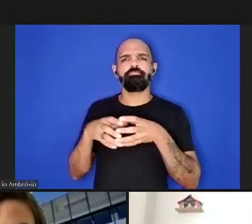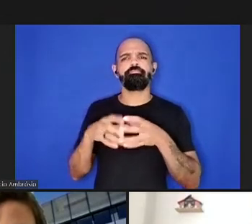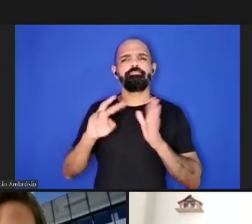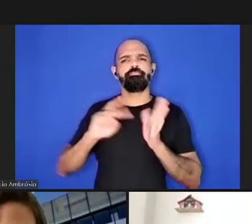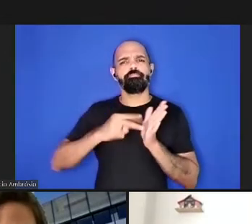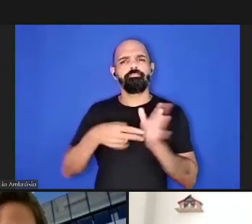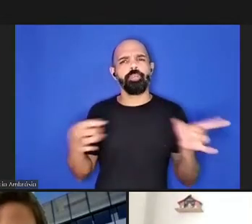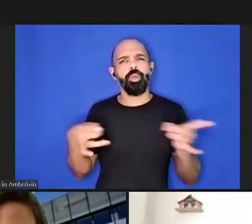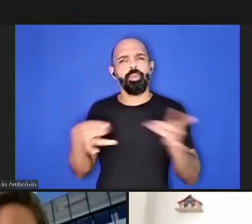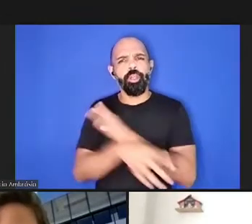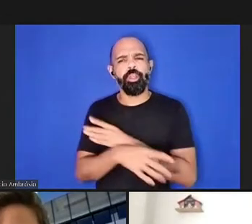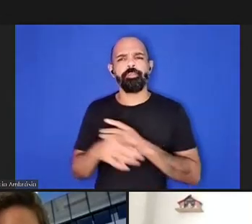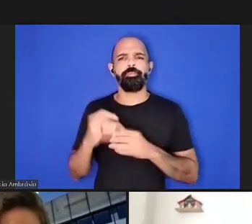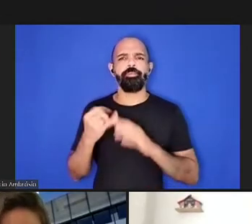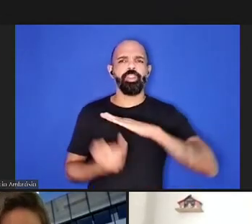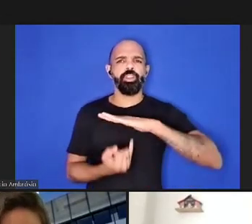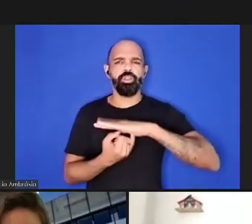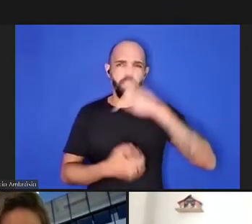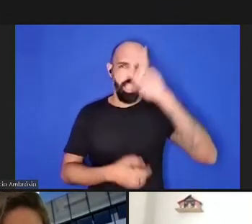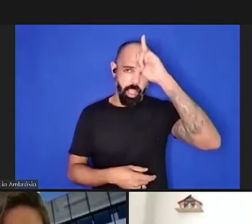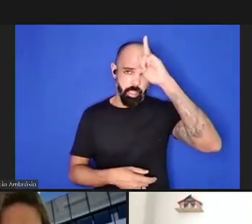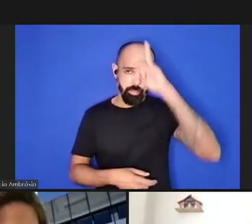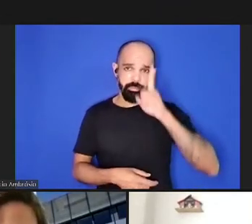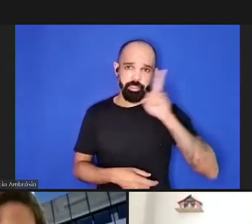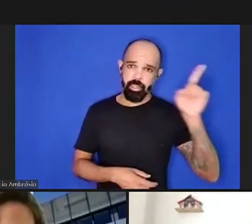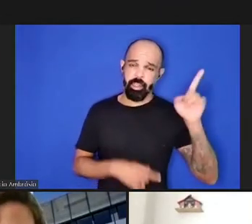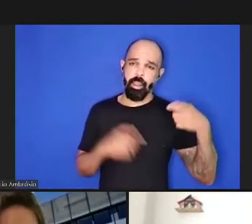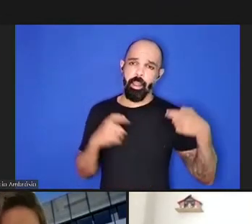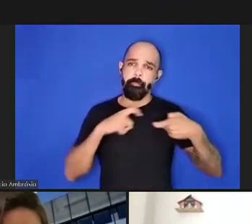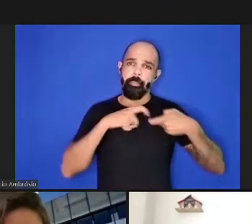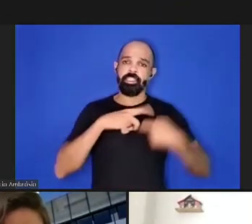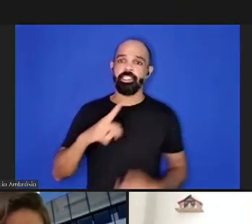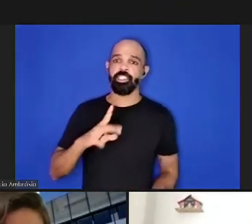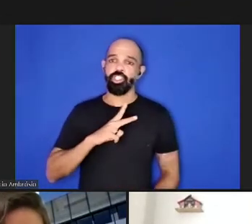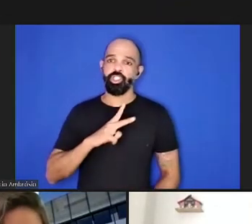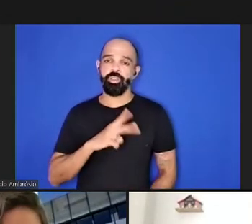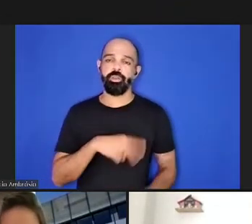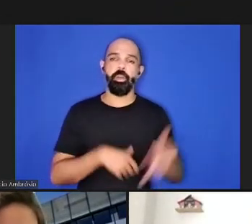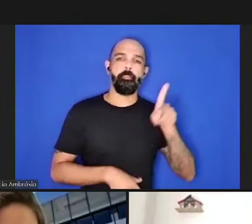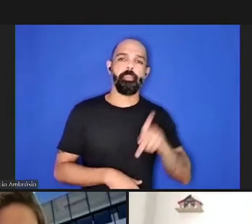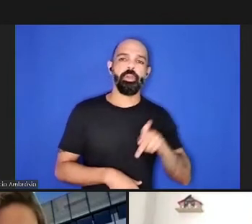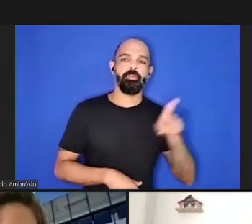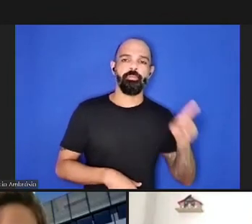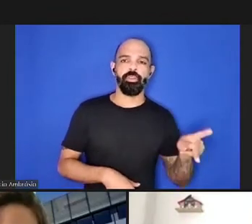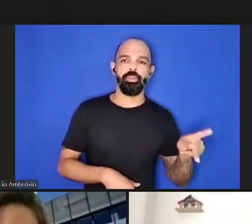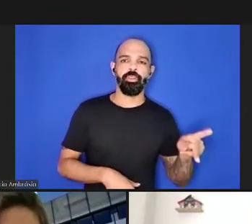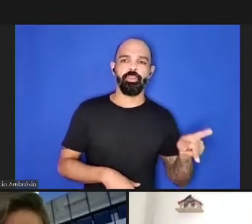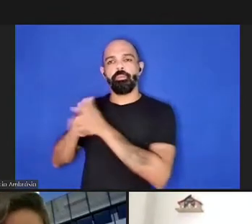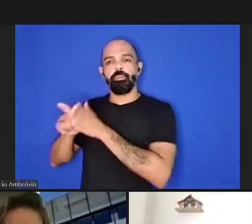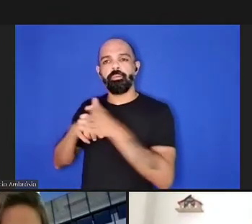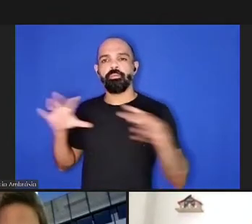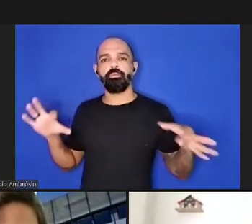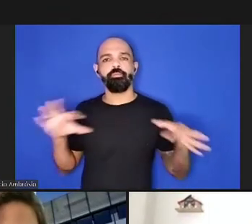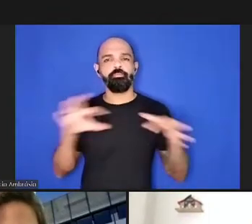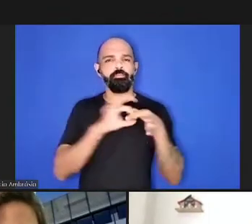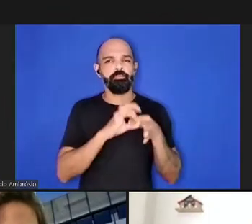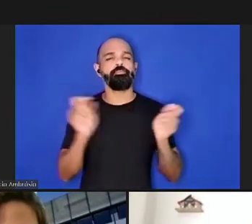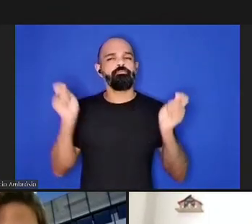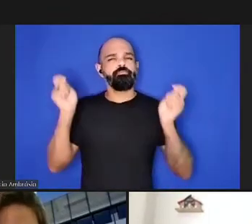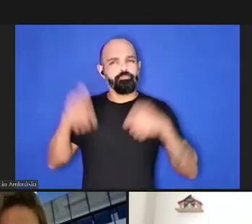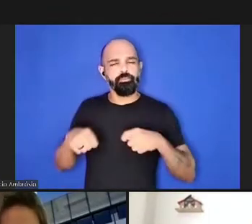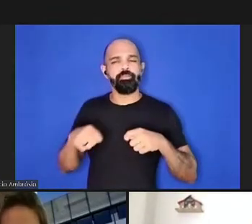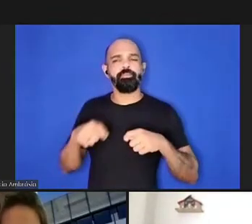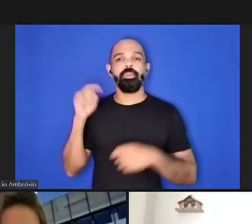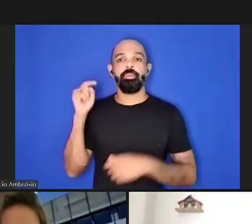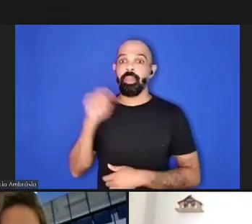com instituições alemãs, né, nas parcerias individuais, né, dos professores e pesquisadores, que podem e tentem haver, essa é uma